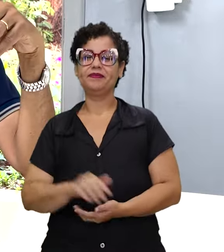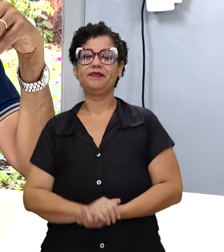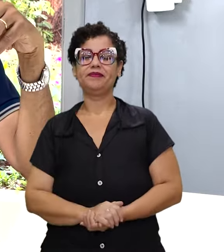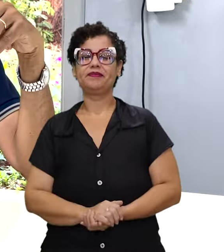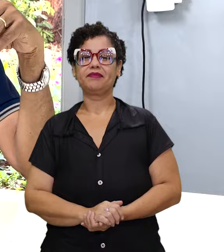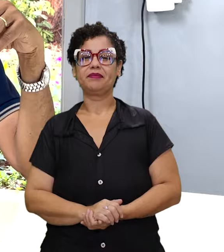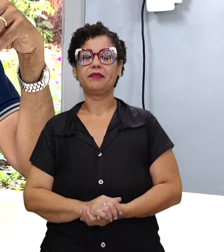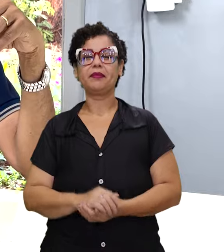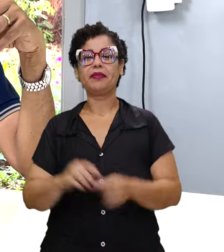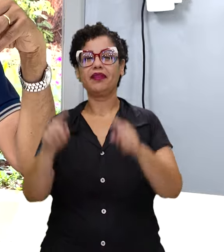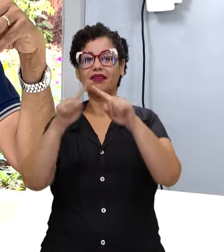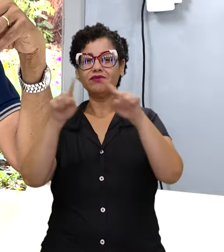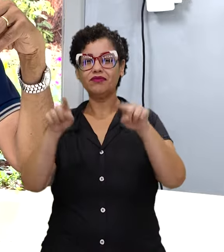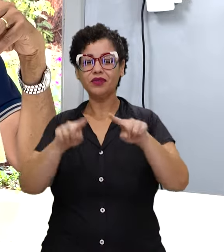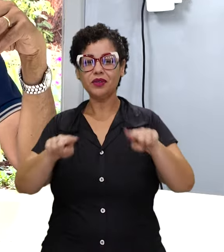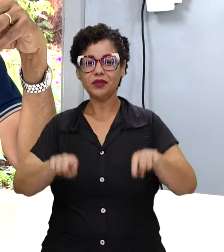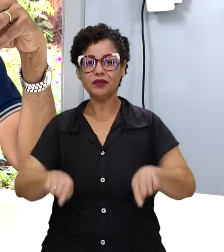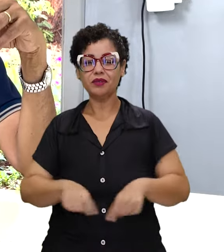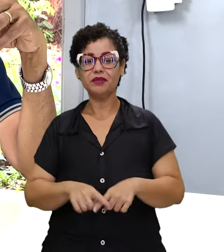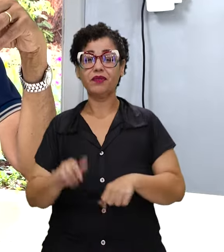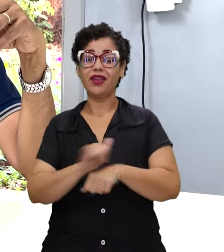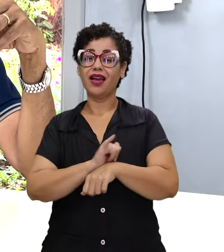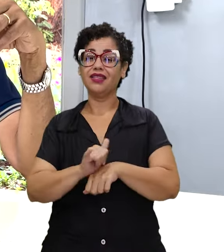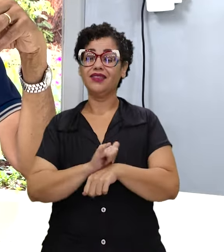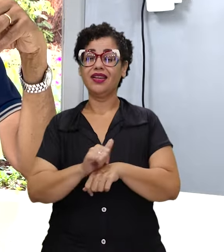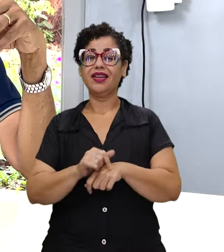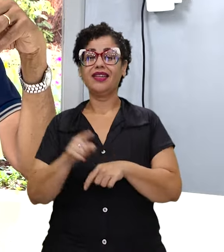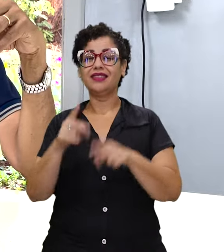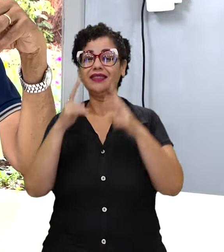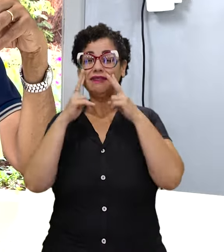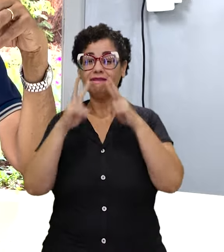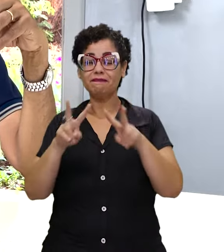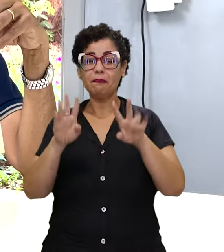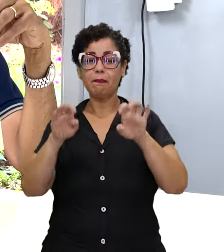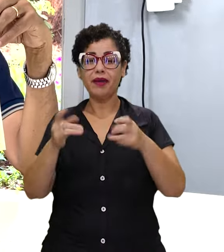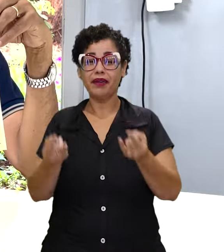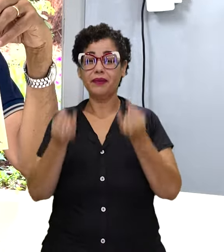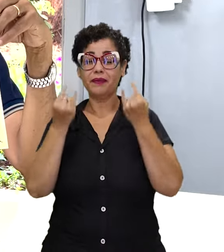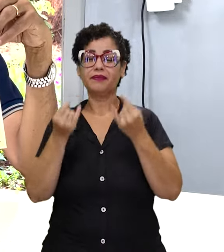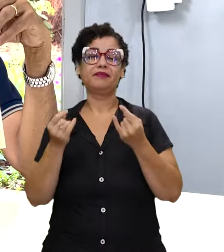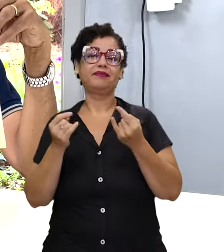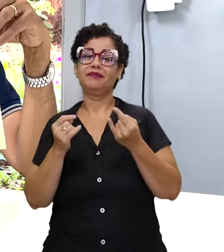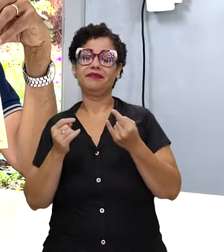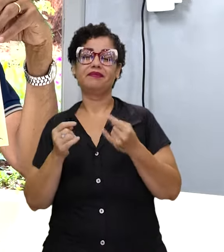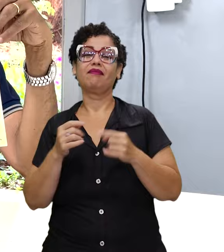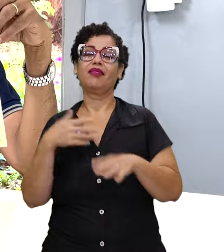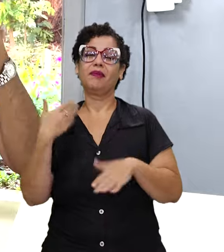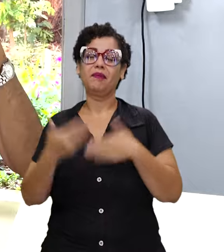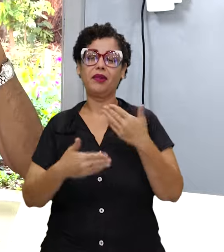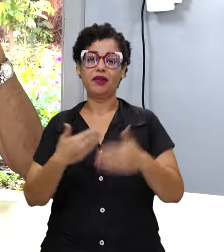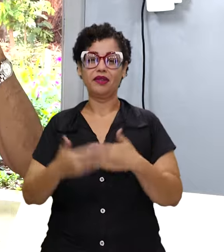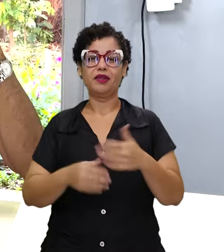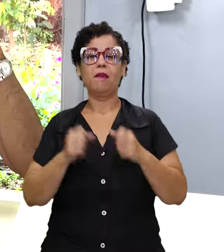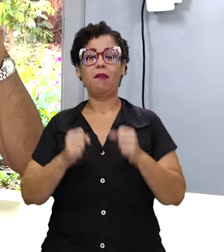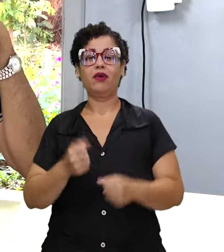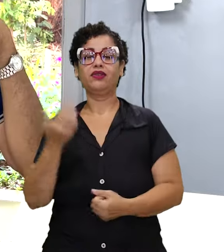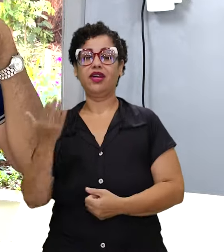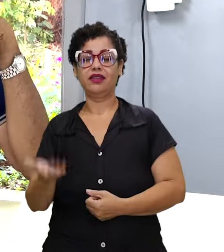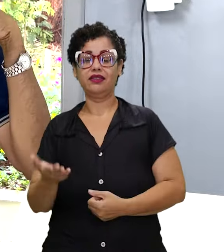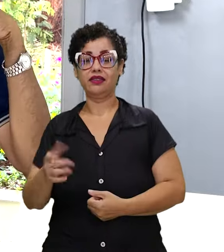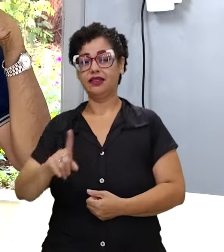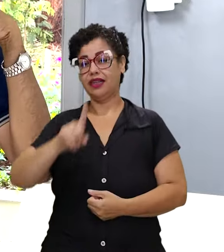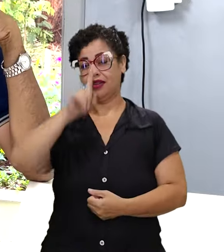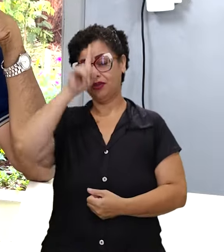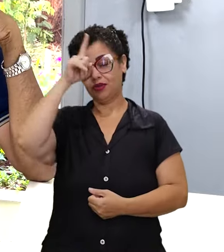as formas, que às vezes muitas formas elas não ficam tão visíveis. O processo ele pode ser dessa forma